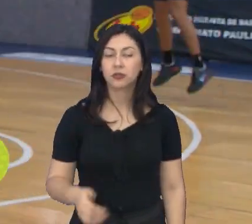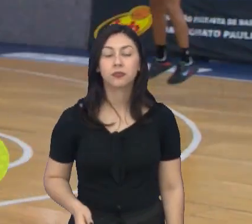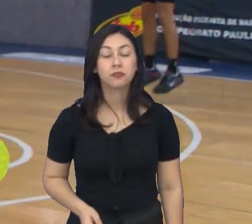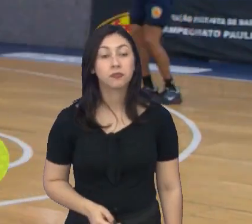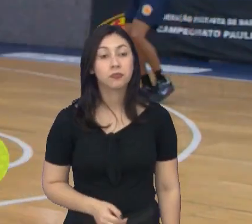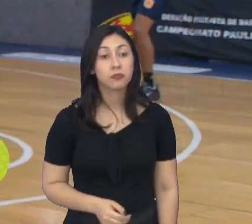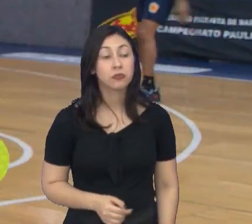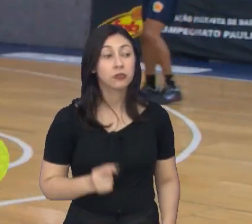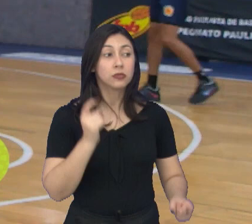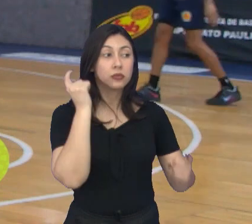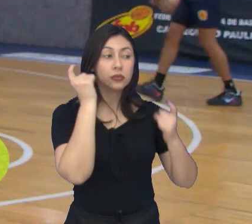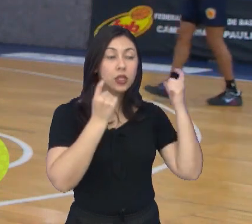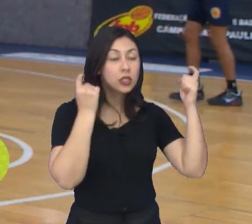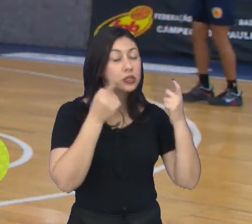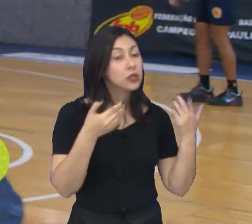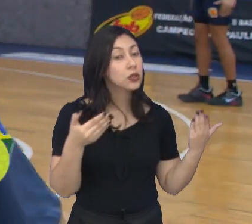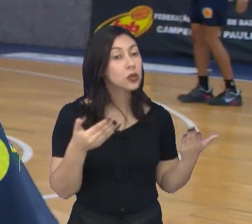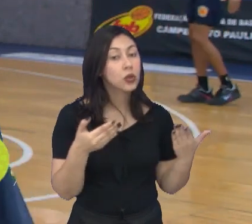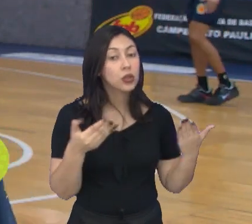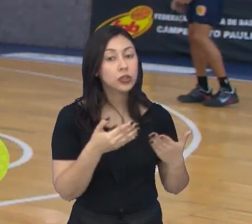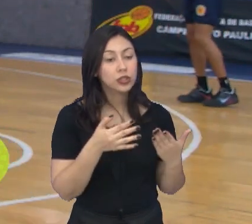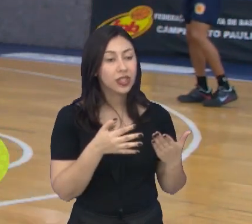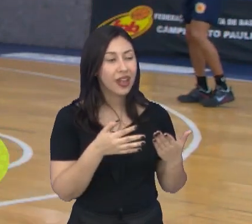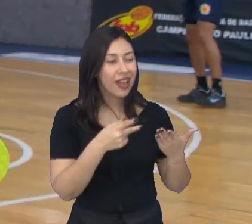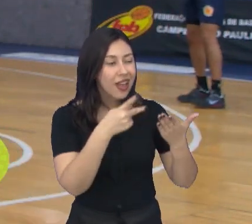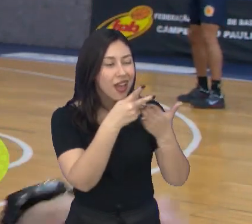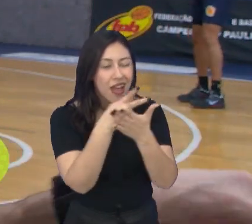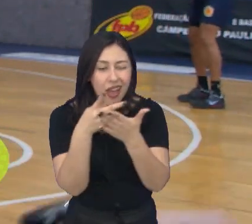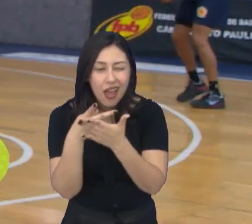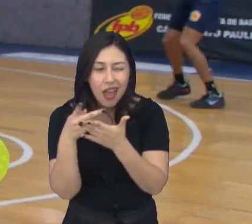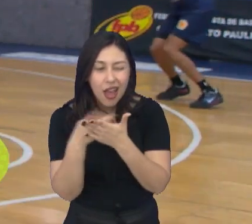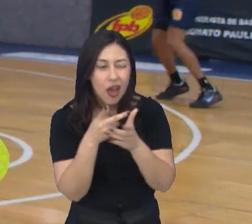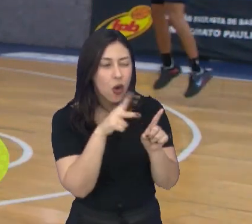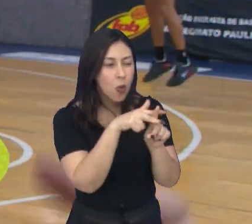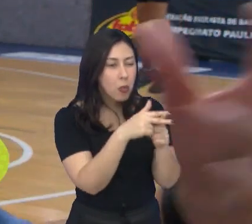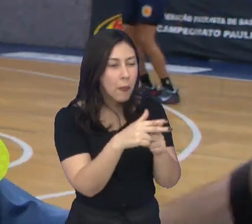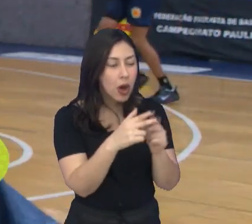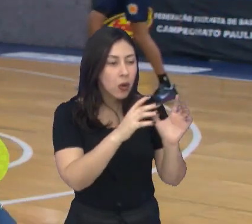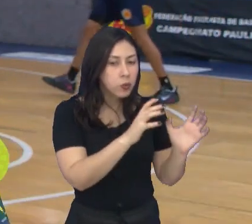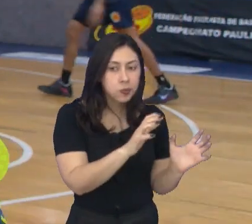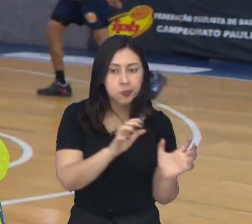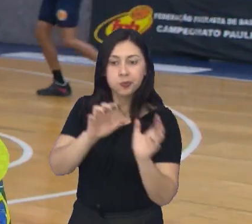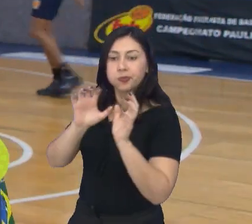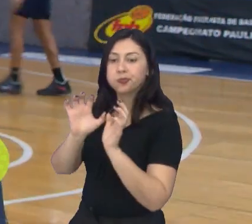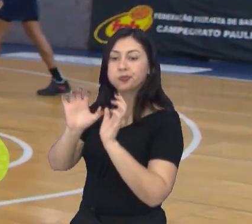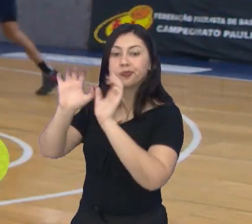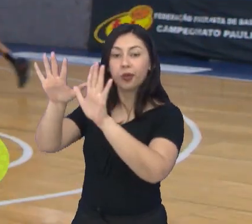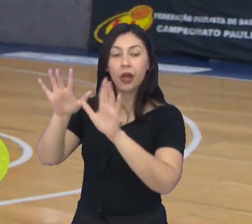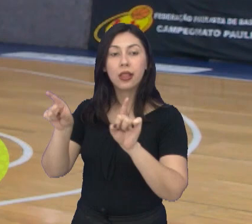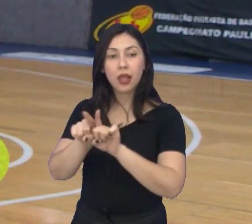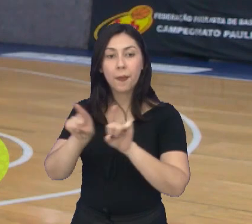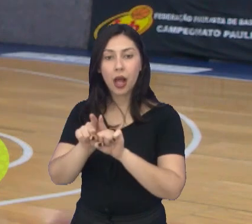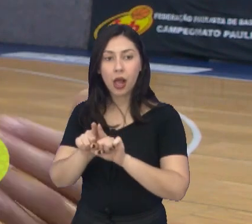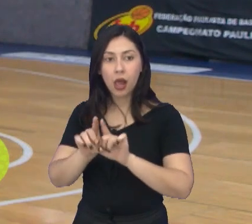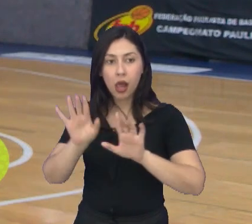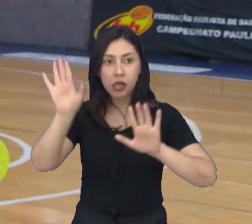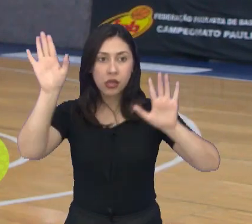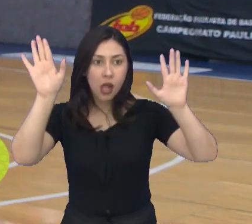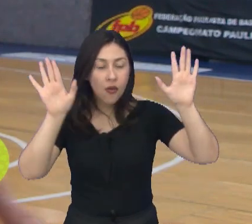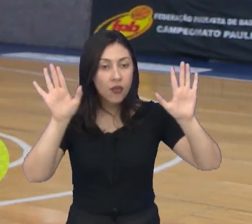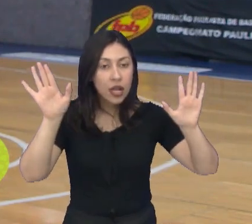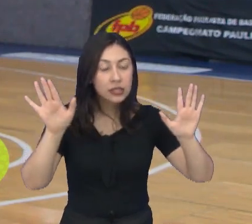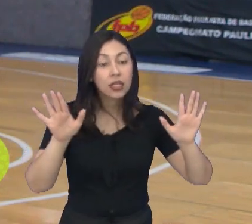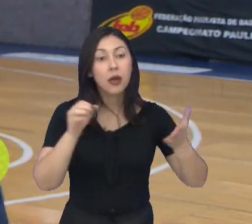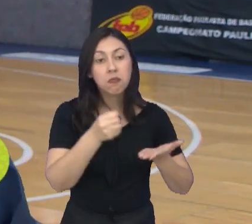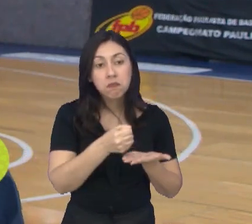nossa preocupação hoje está mais em corrigir alguns erros de rotação defensiva, defesa de pick and roll, sustentar as